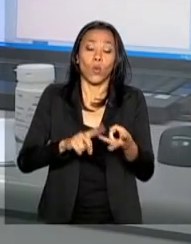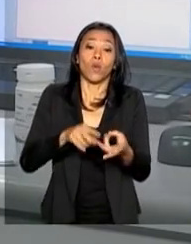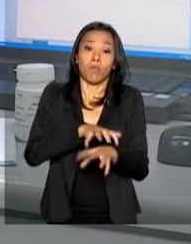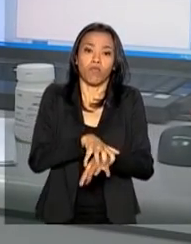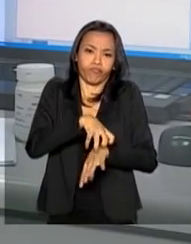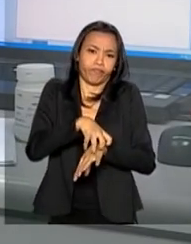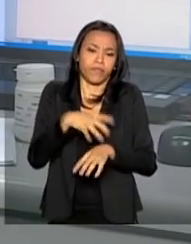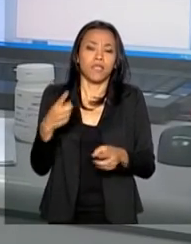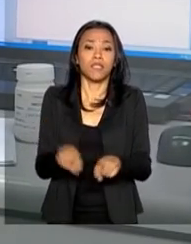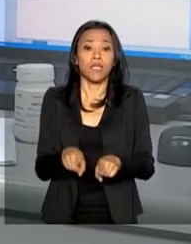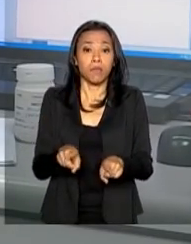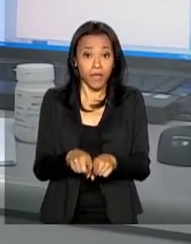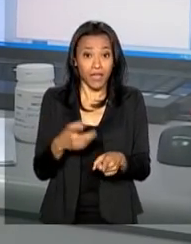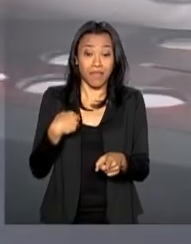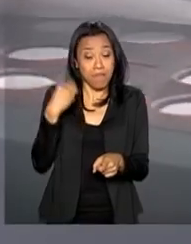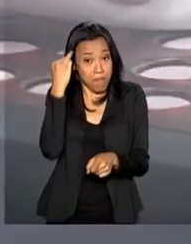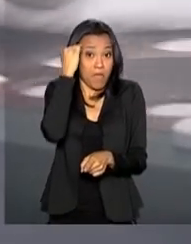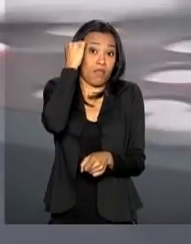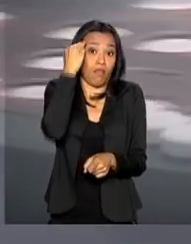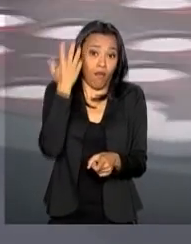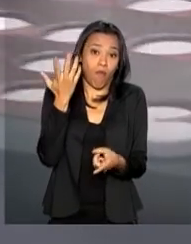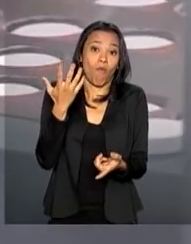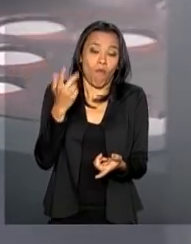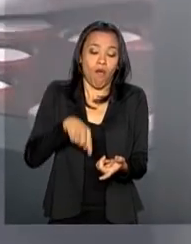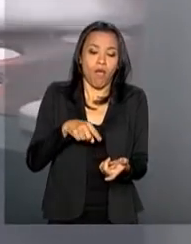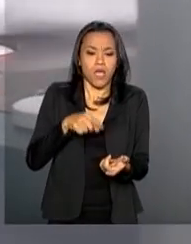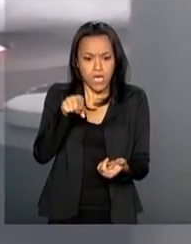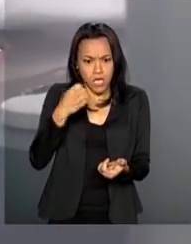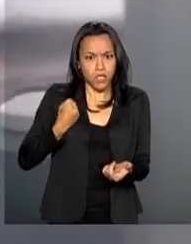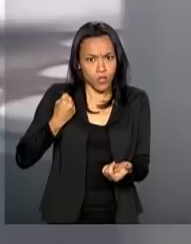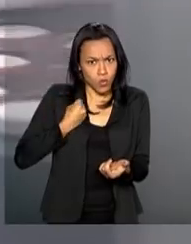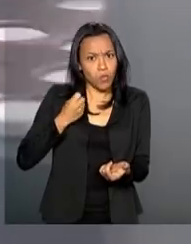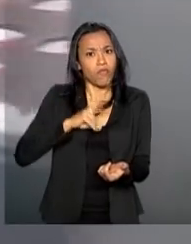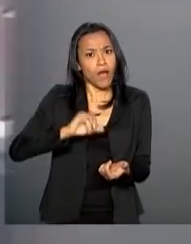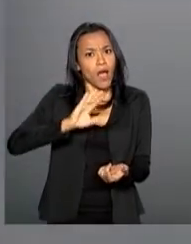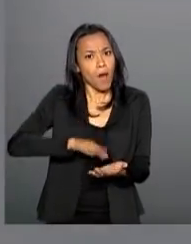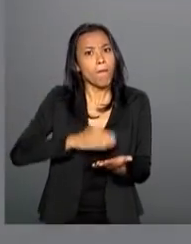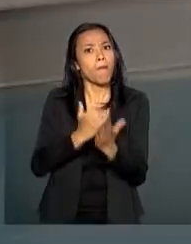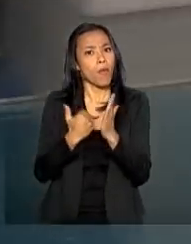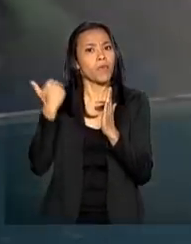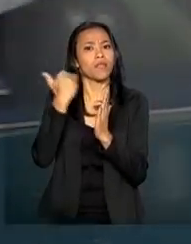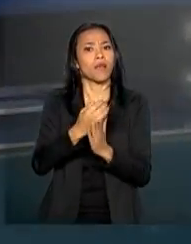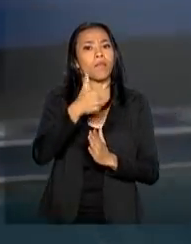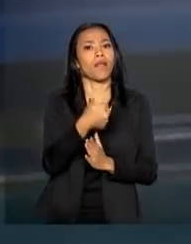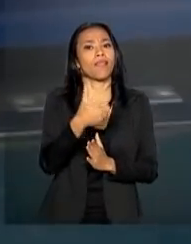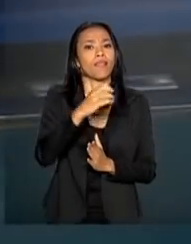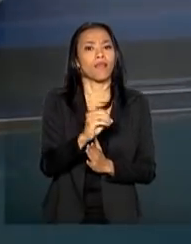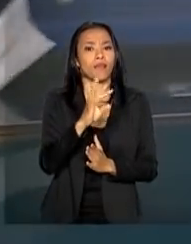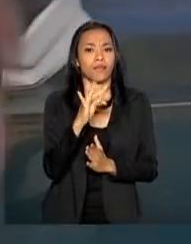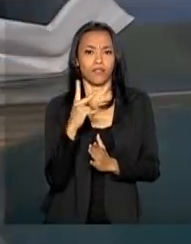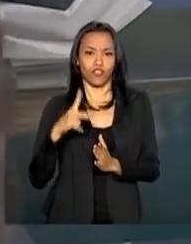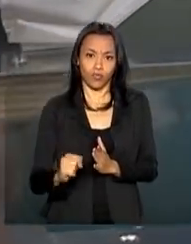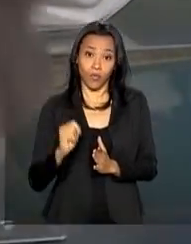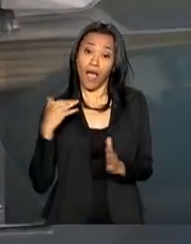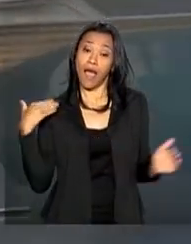e para distúrbios de saúde mental. E o número deve aumentar para 10 tipos de remédios até